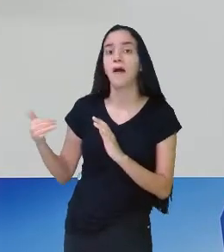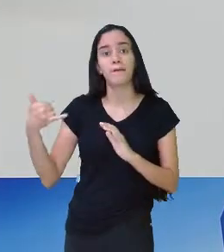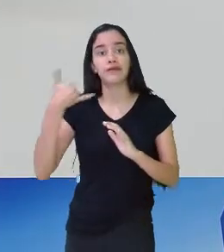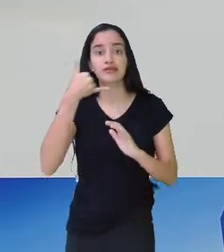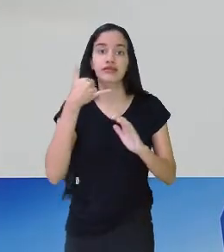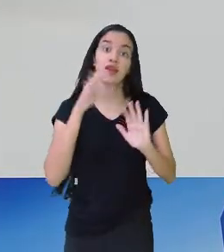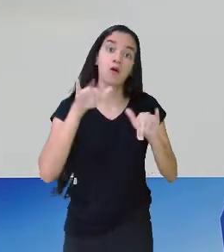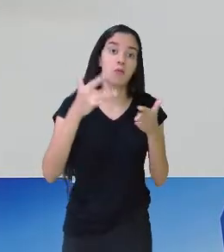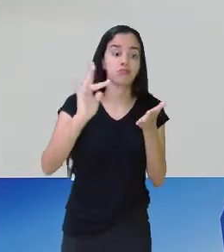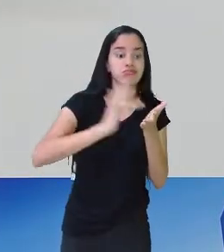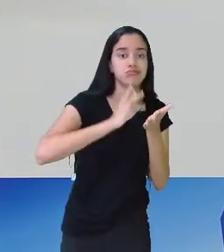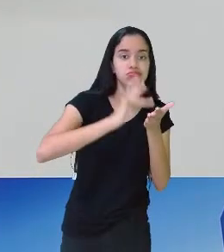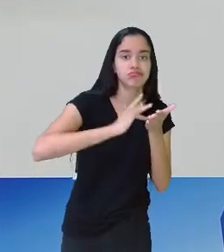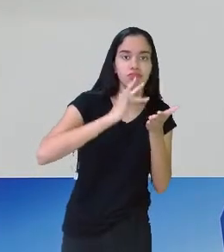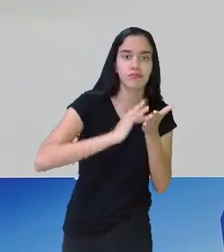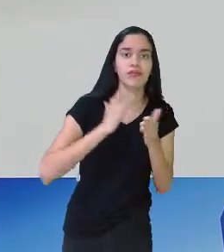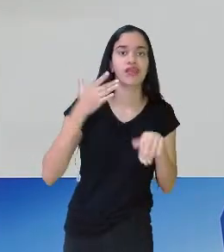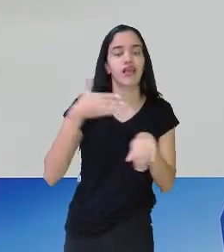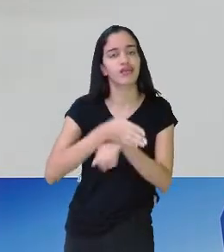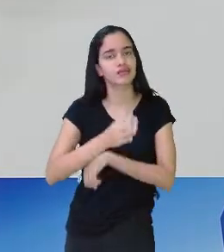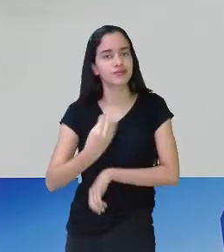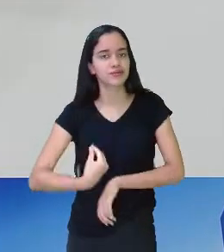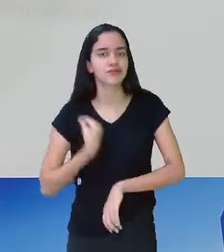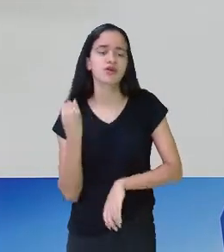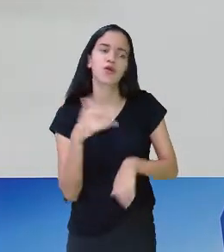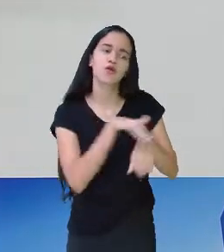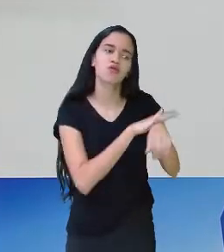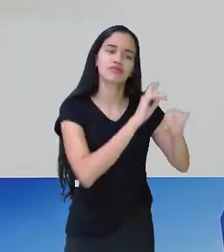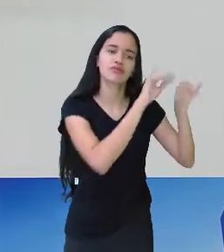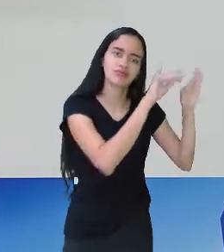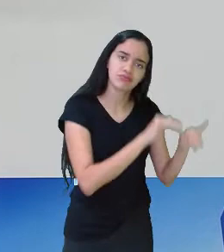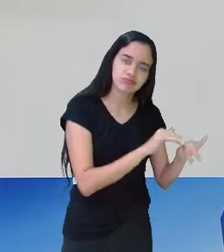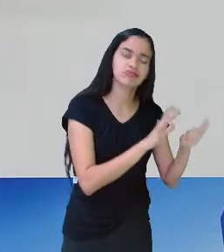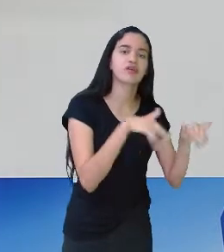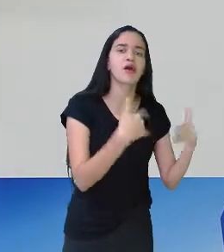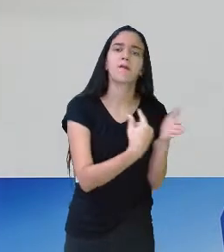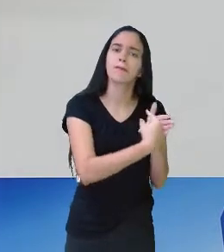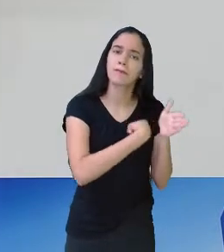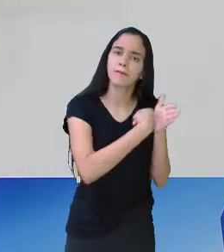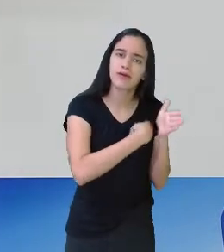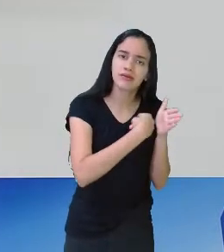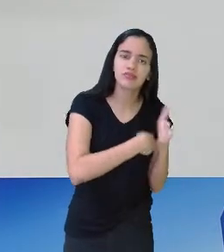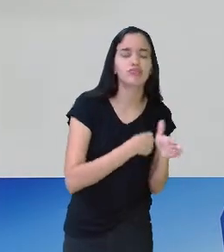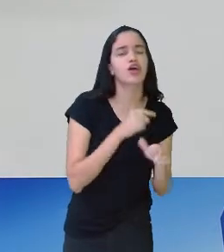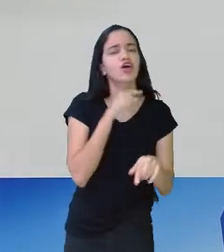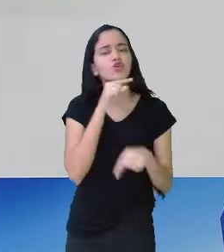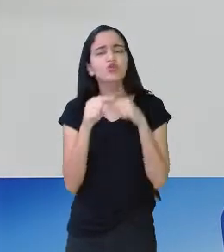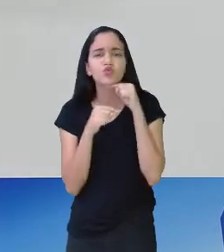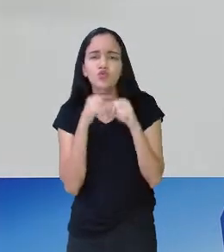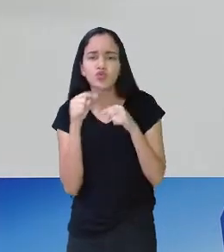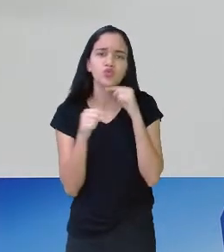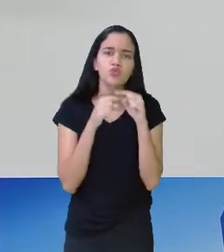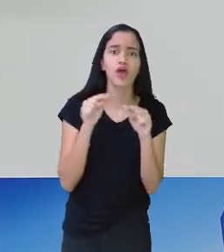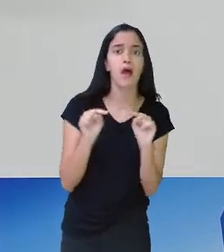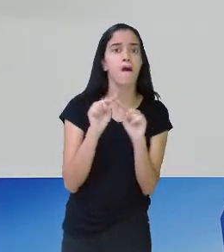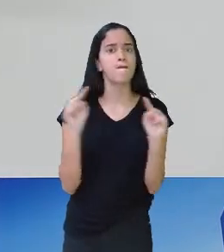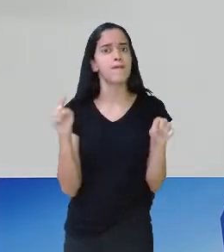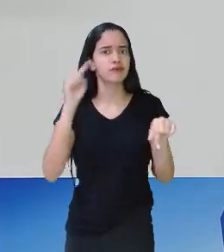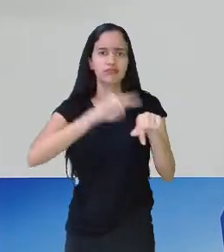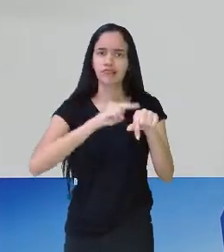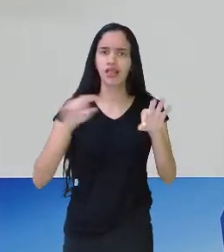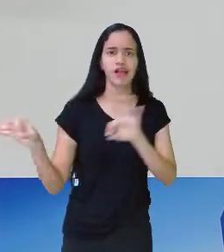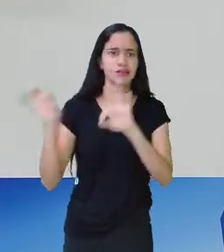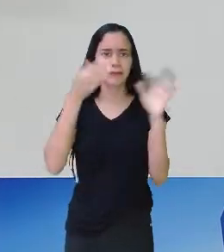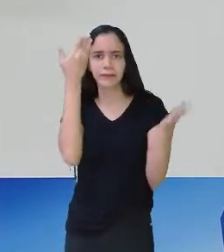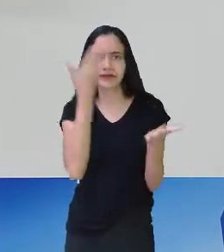ou pelo tablet, entrar no ao vivo, conversar ali com a professora Márcia, perguntar, tirar suas dúvidas, mas não deu tempo de assistir